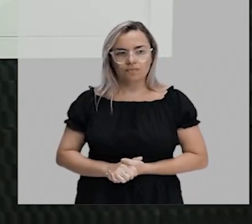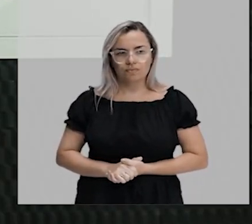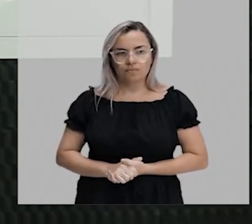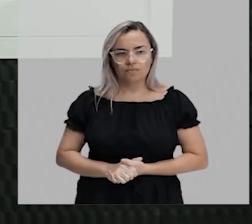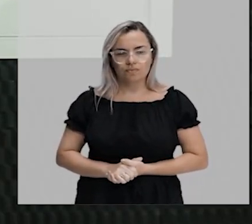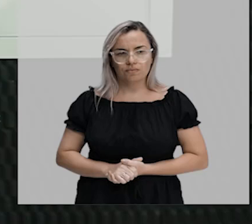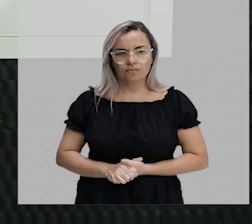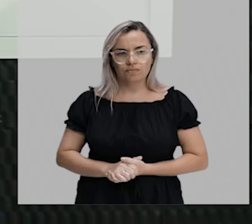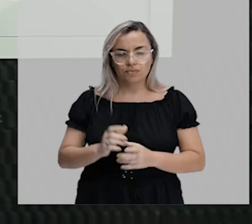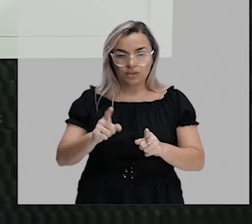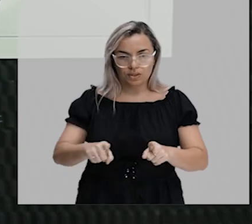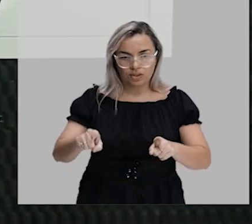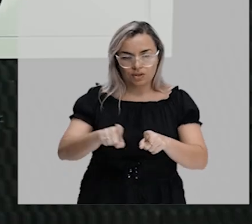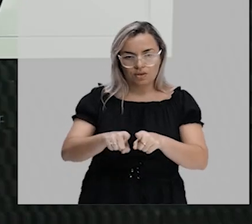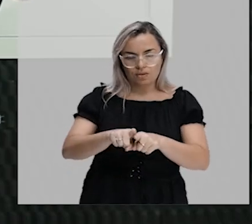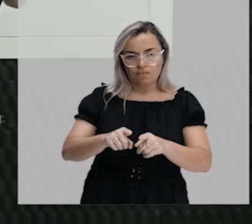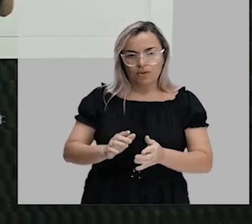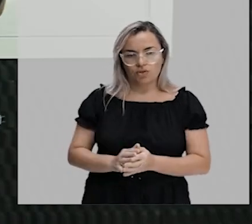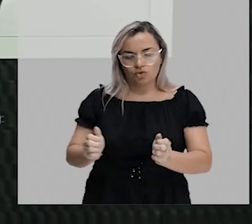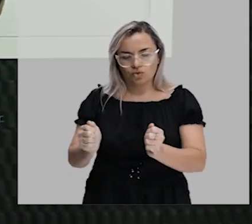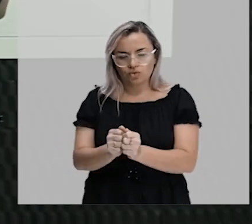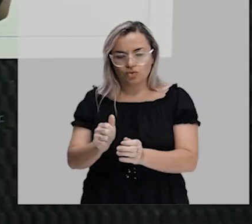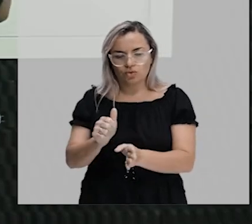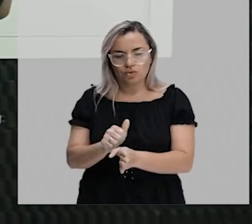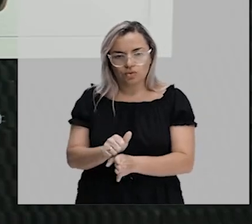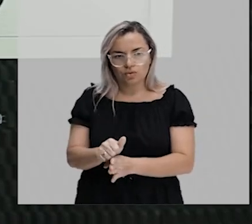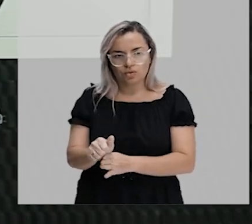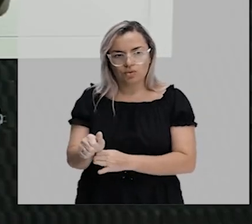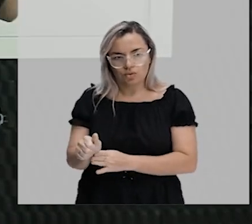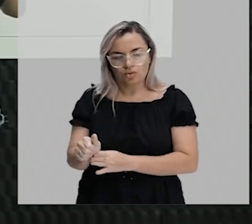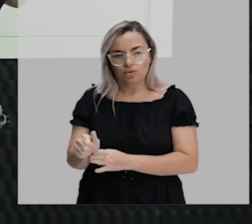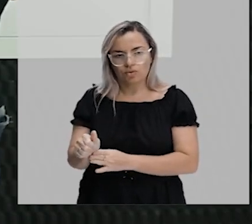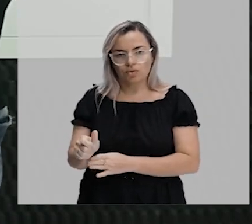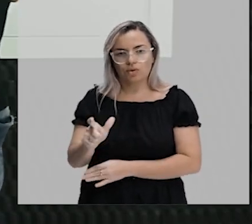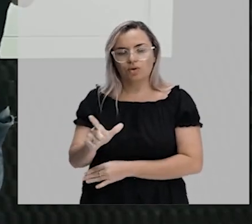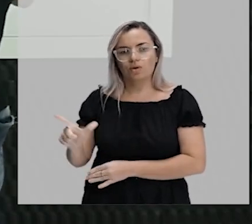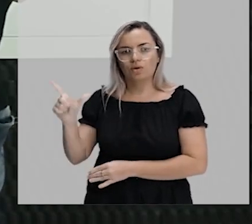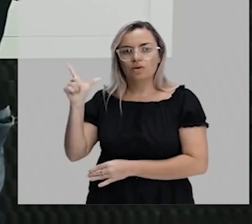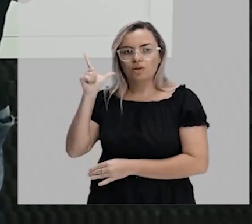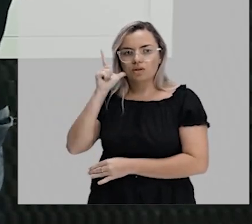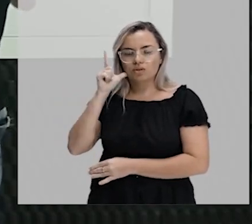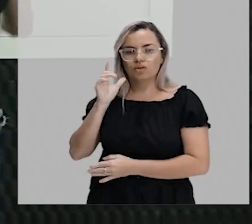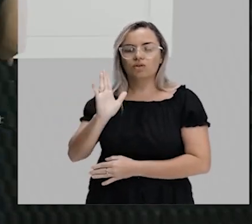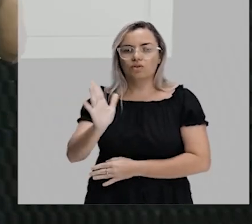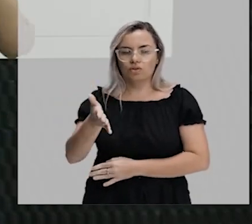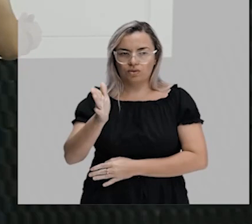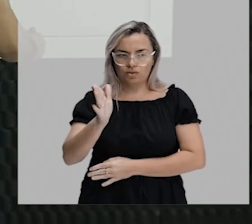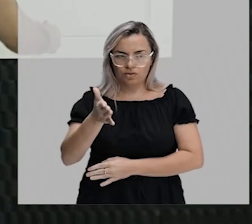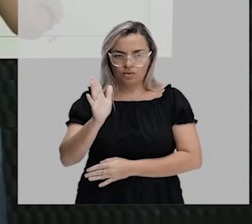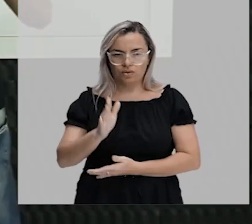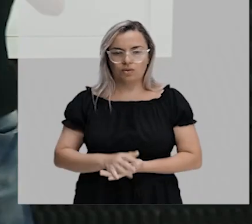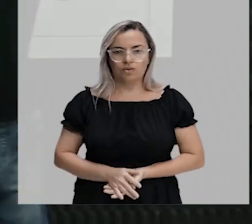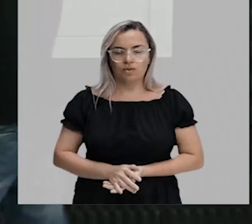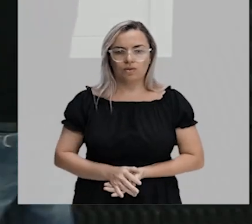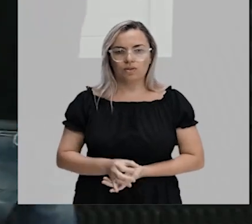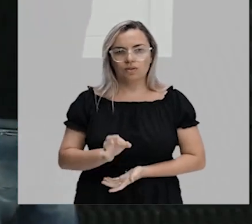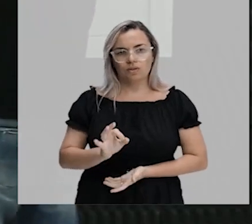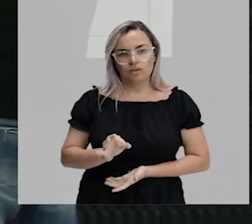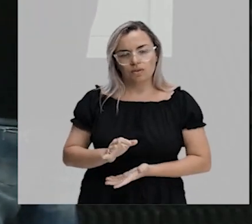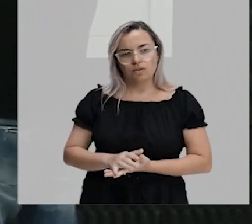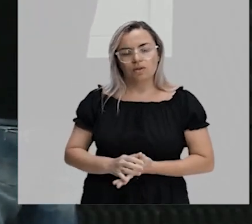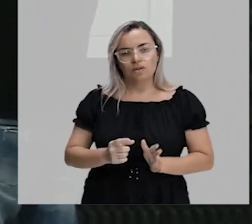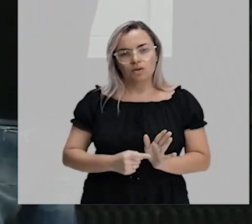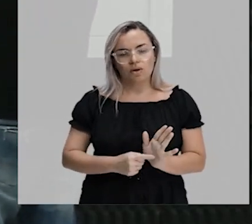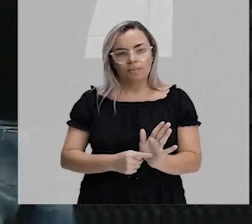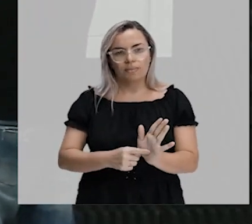pela moralidade. Né? Aqui o latim já está, né, muito bem perfigurado.